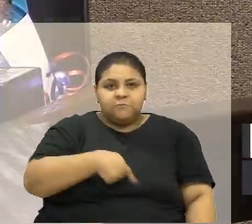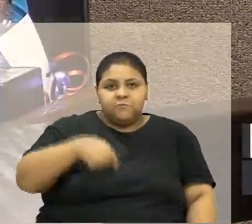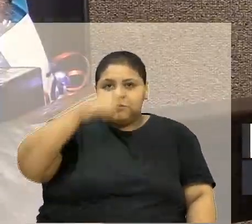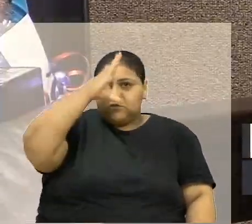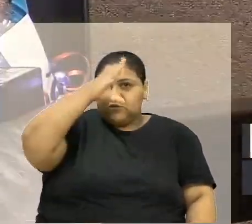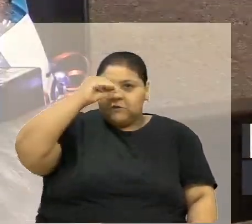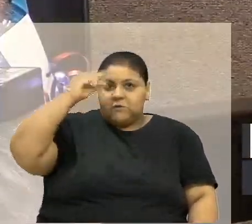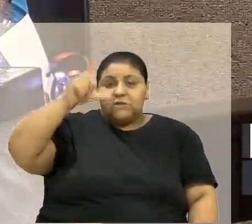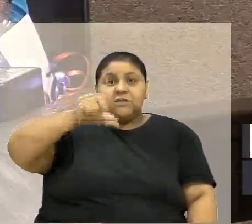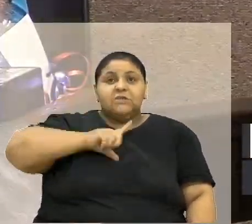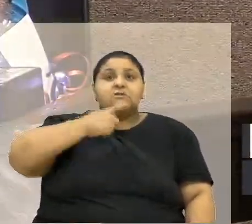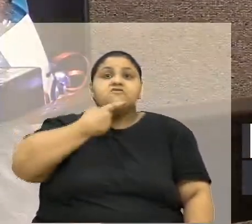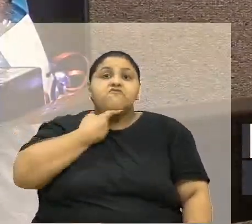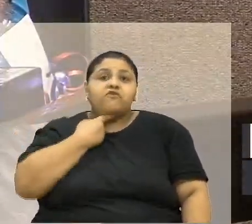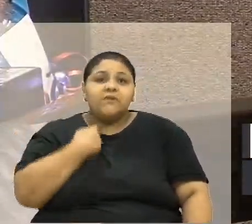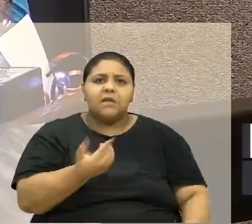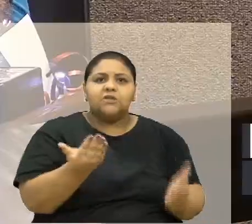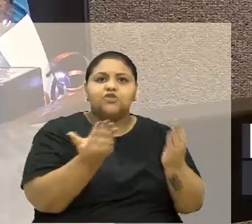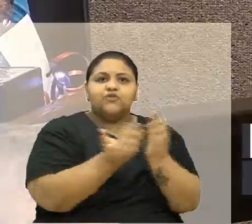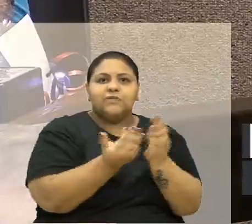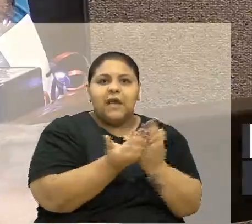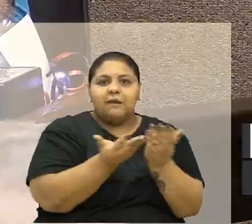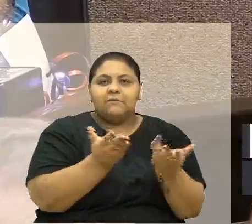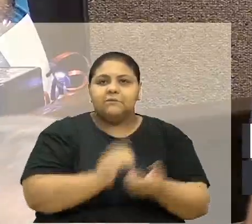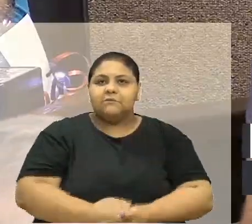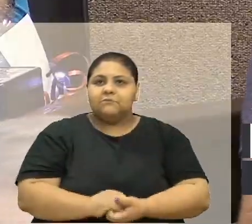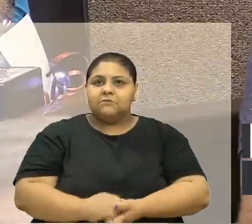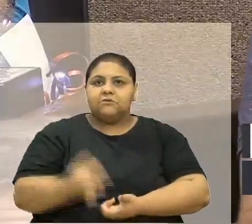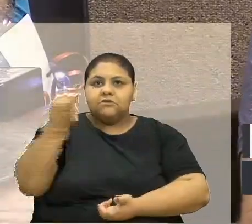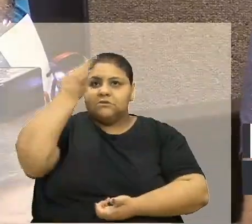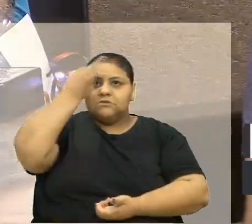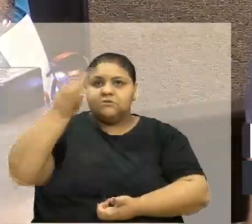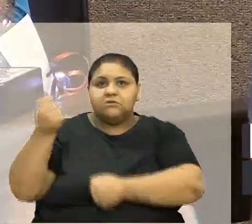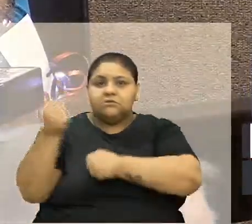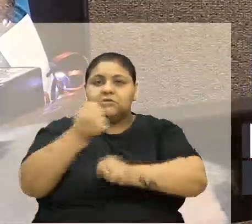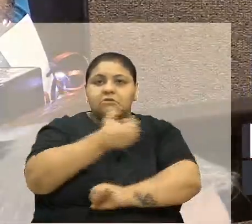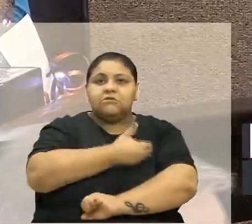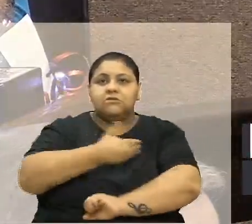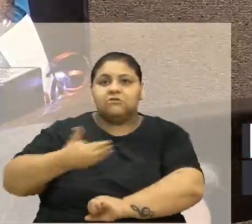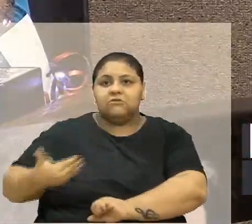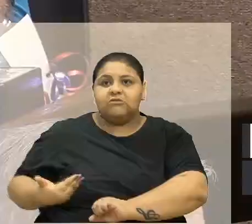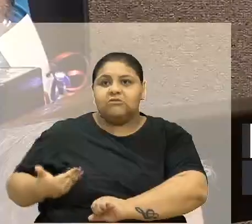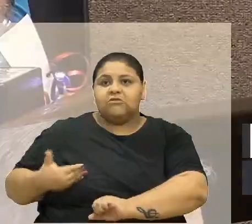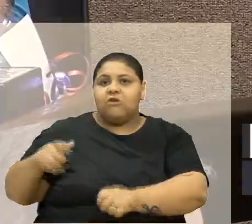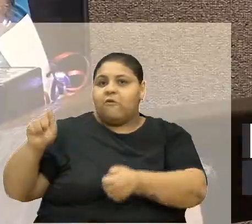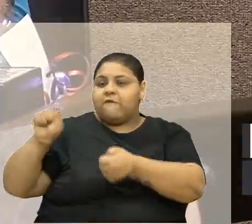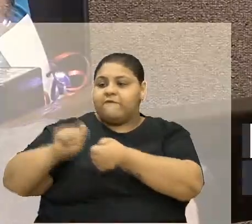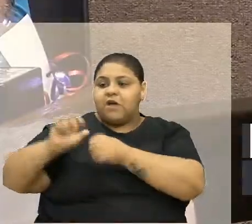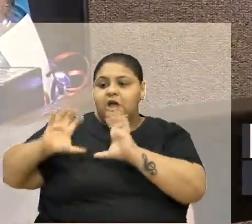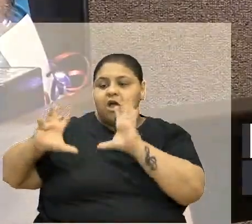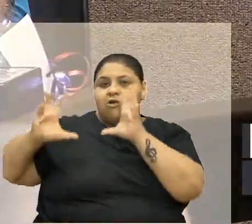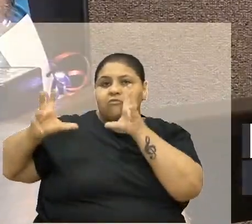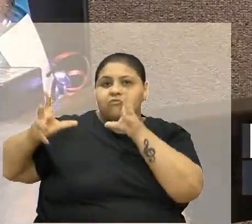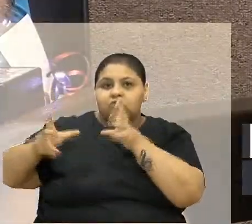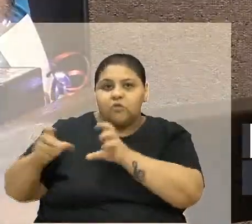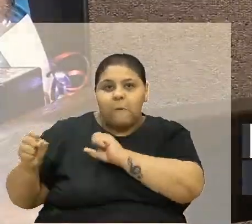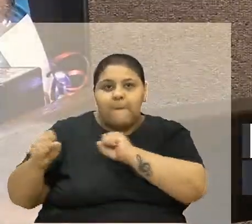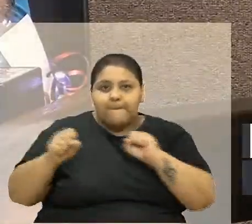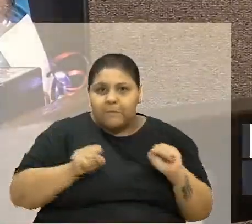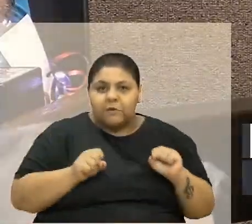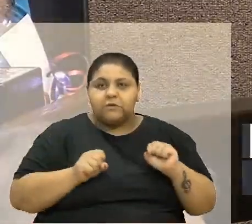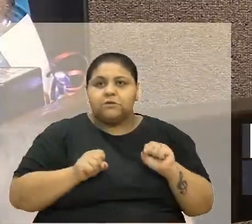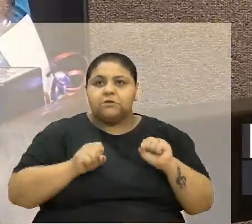adolescentes, tenham vontade de estudar. E entendam que o poder público faz de tudo o que é